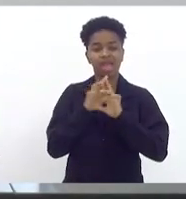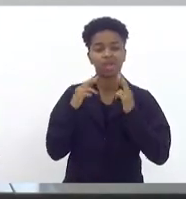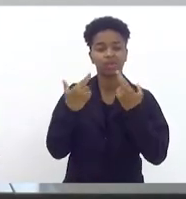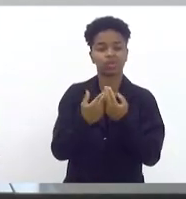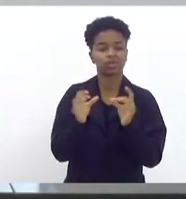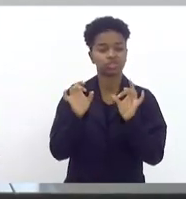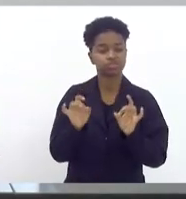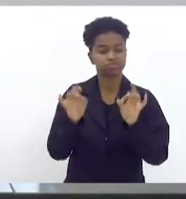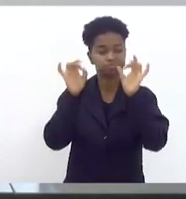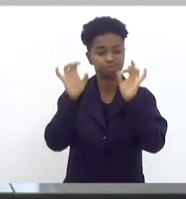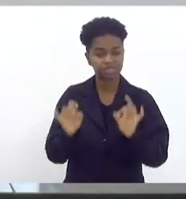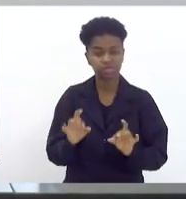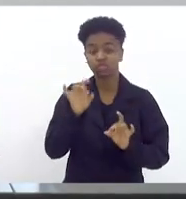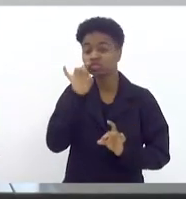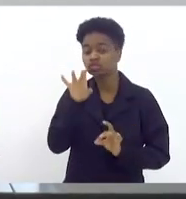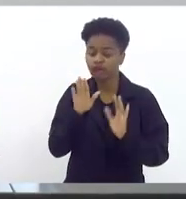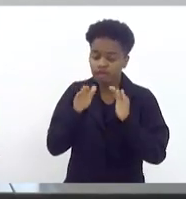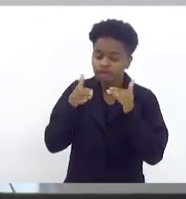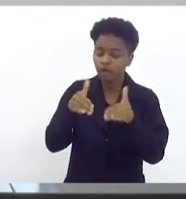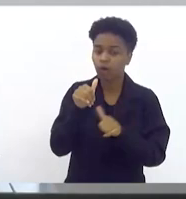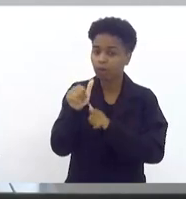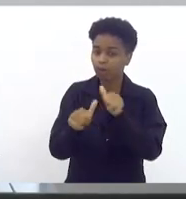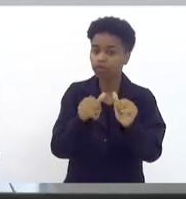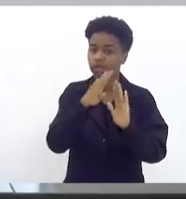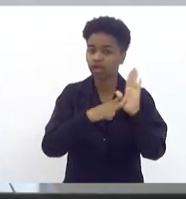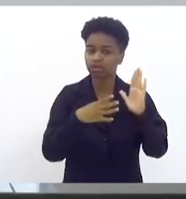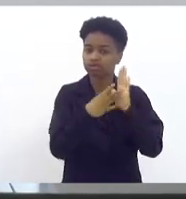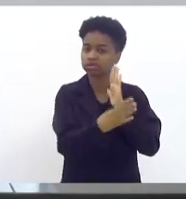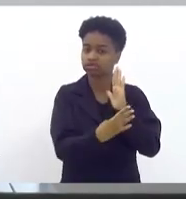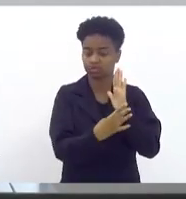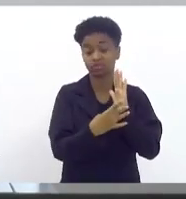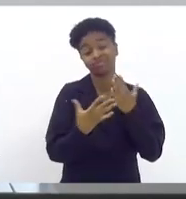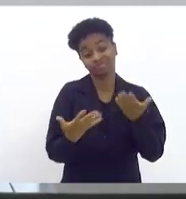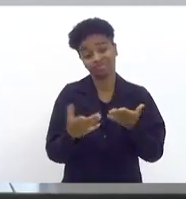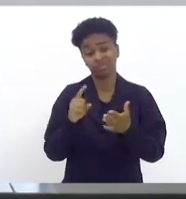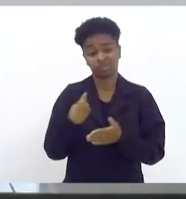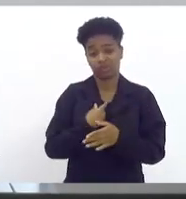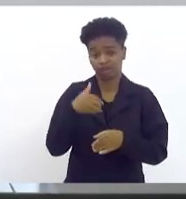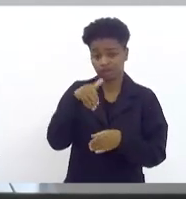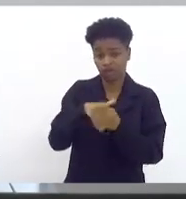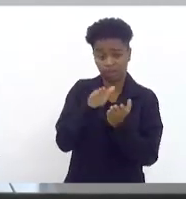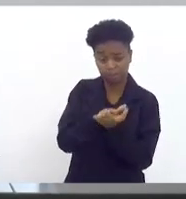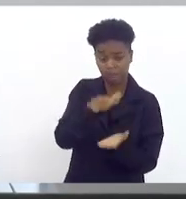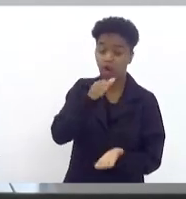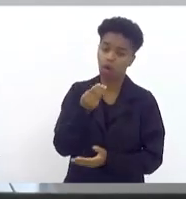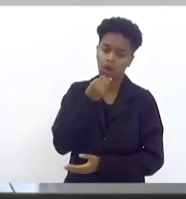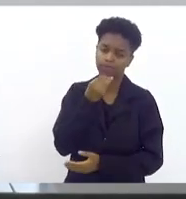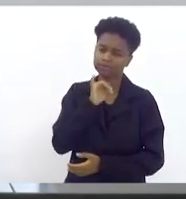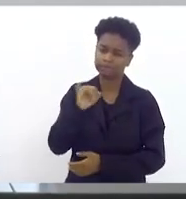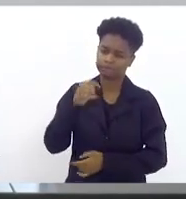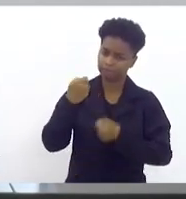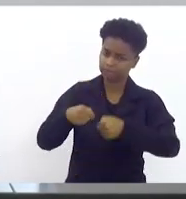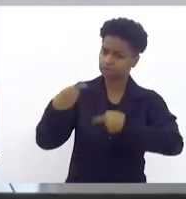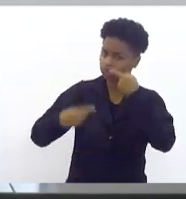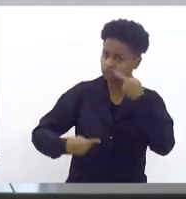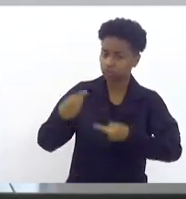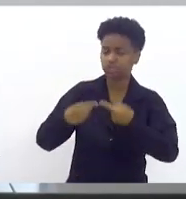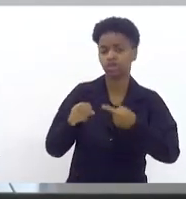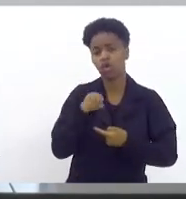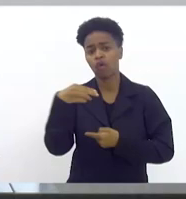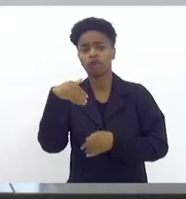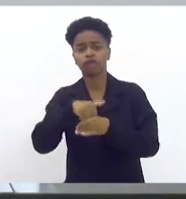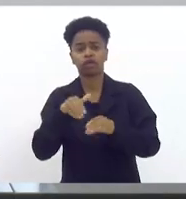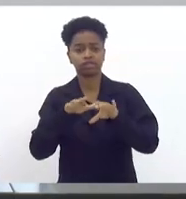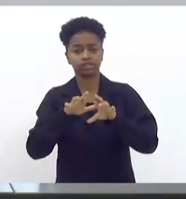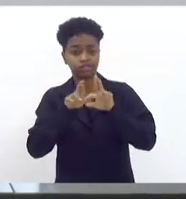apenas de mudanças de calendário, que a gente possa votar em bloco. E aí, óbvio, se for algo polêmico, ou que alguém queira discutir, dar um voto divergente, fique